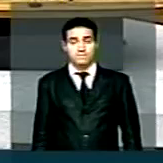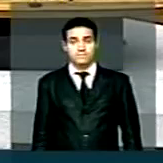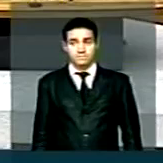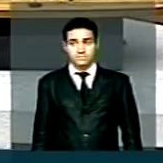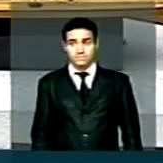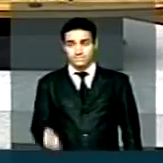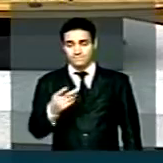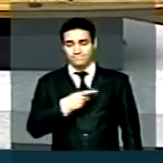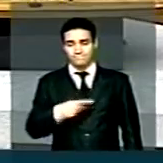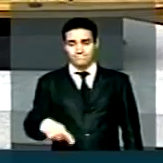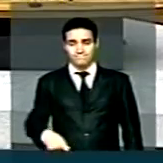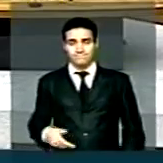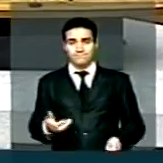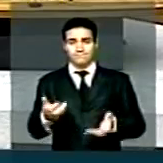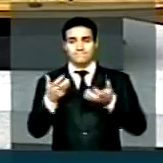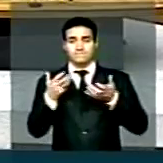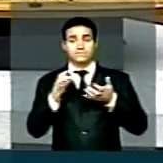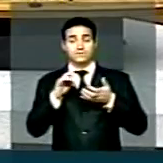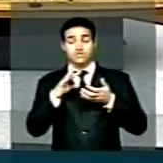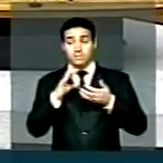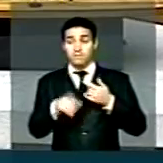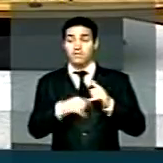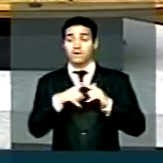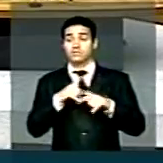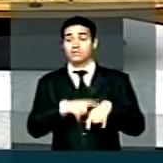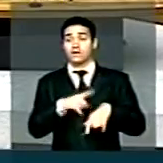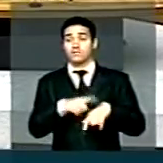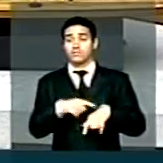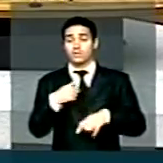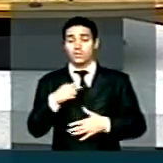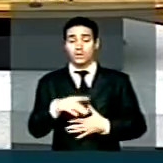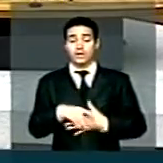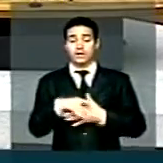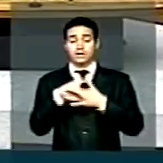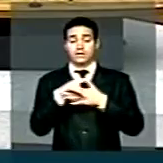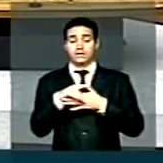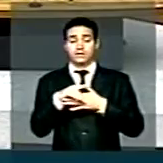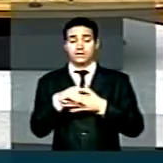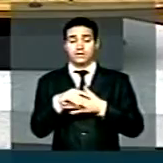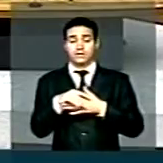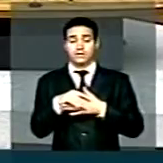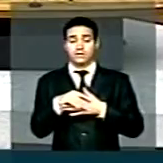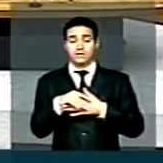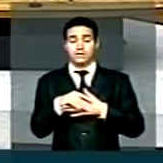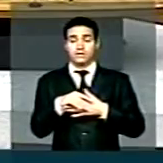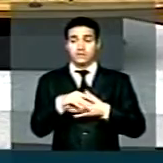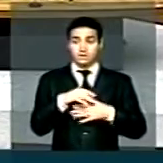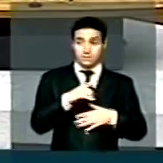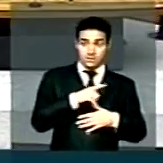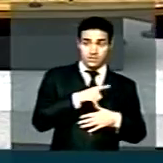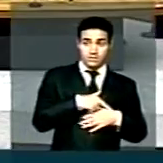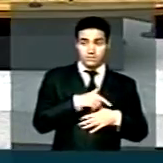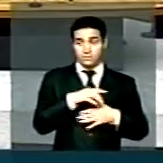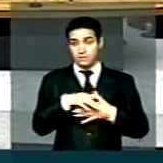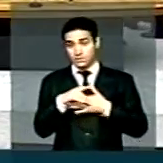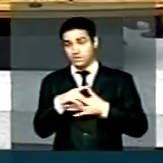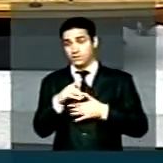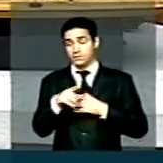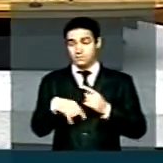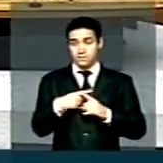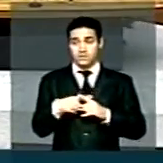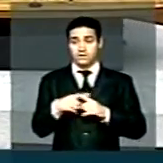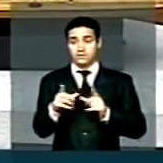Presidente, queria só que fosse acrescentado o meu tempo de líder. Acrescentar o tempo de líder e o tempo das